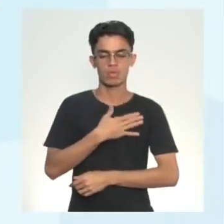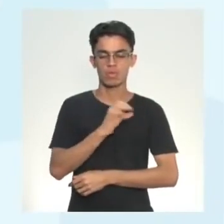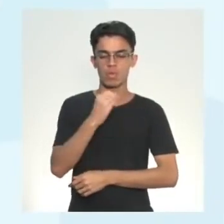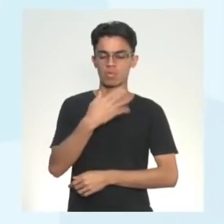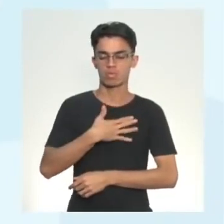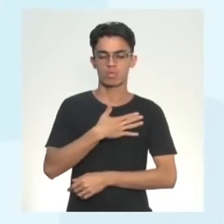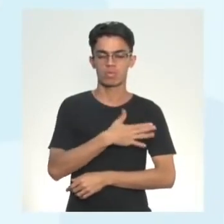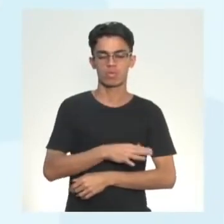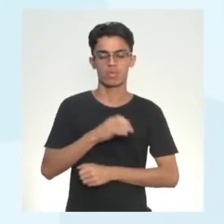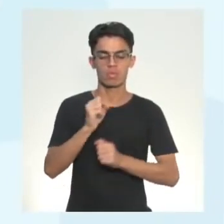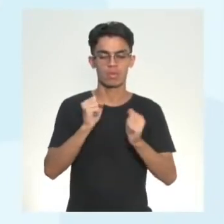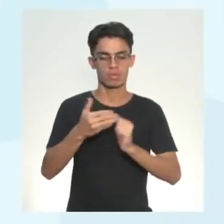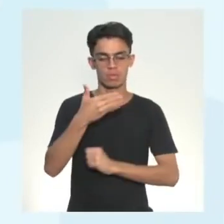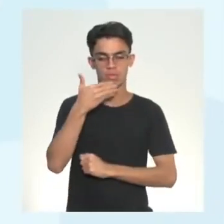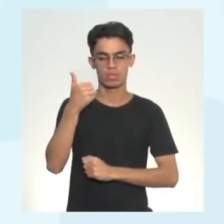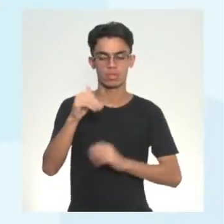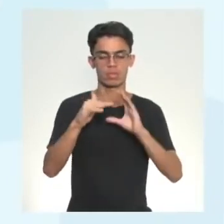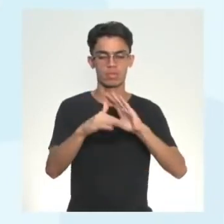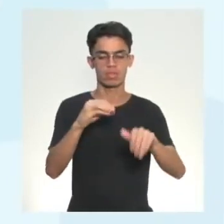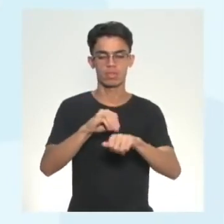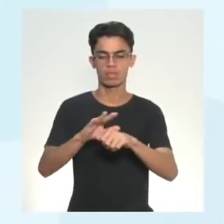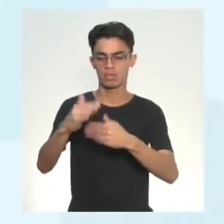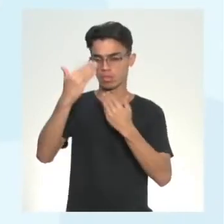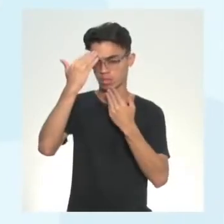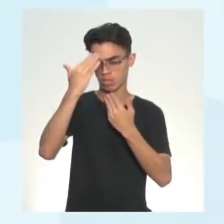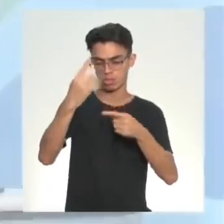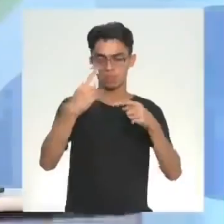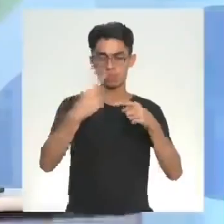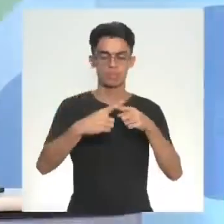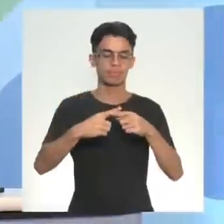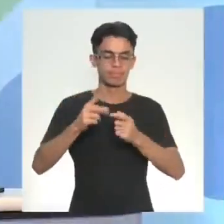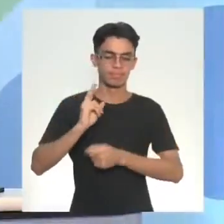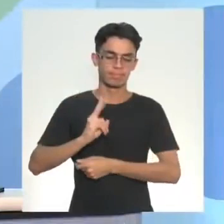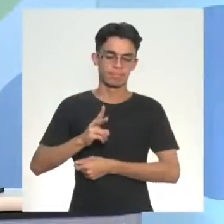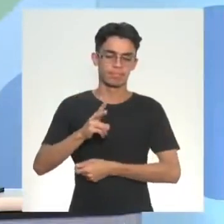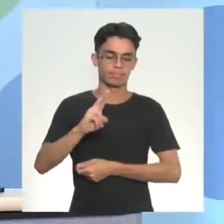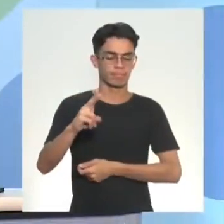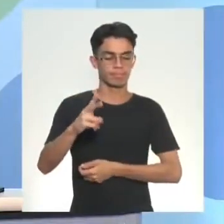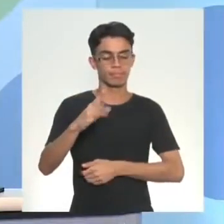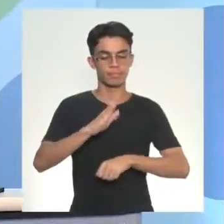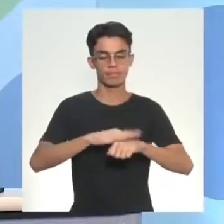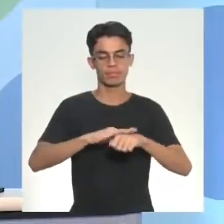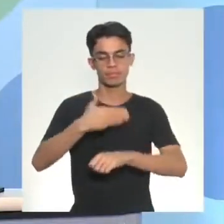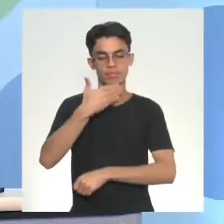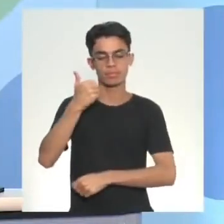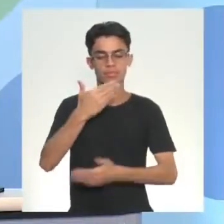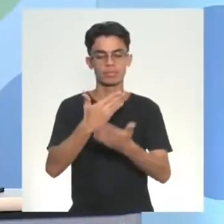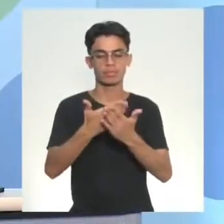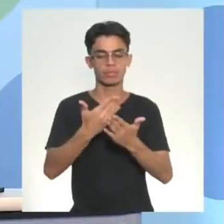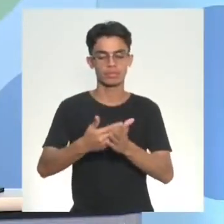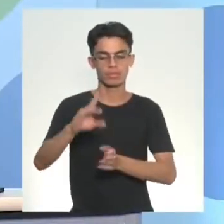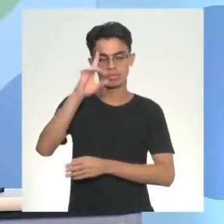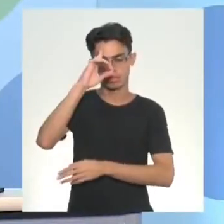se não está gostando, o que pode melhorar, que a gente agradece, porque a gente está sempre querendo melhorar a nossa aula para você aprender